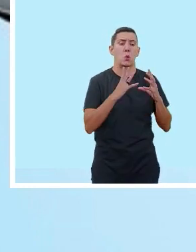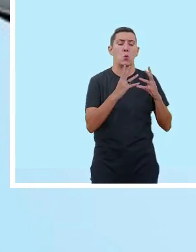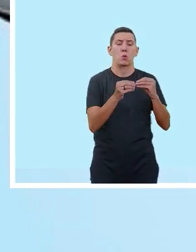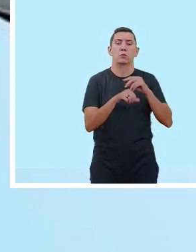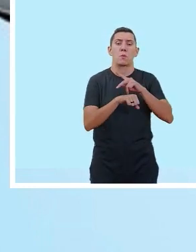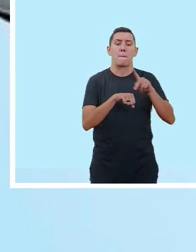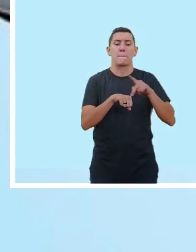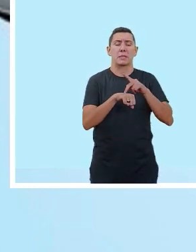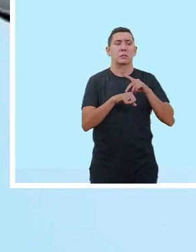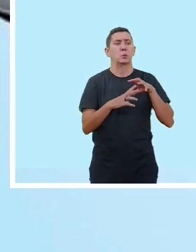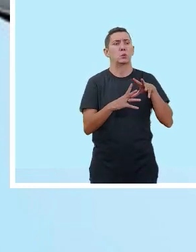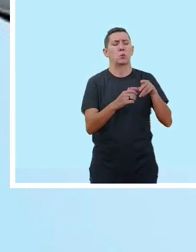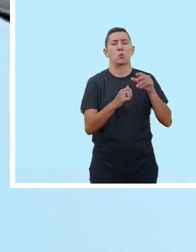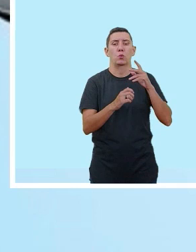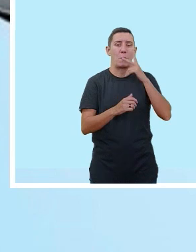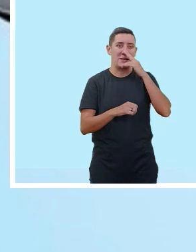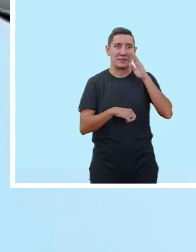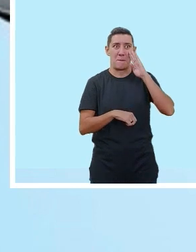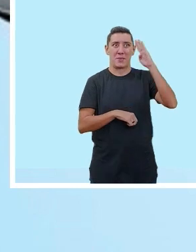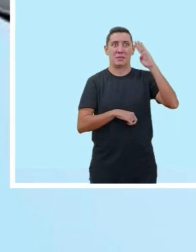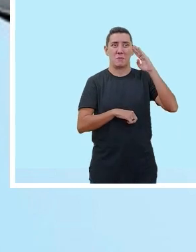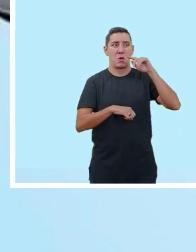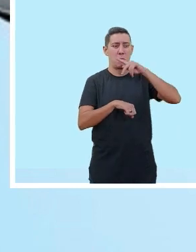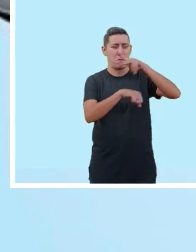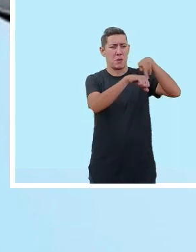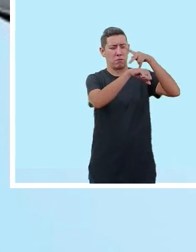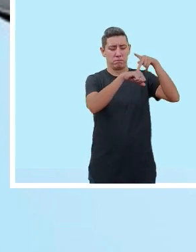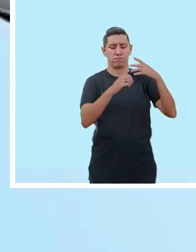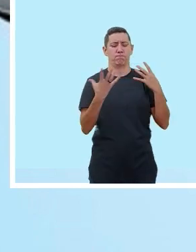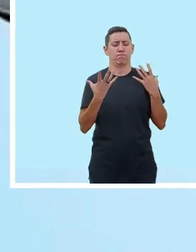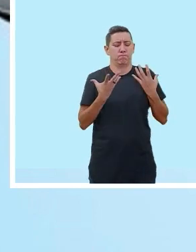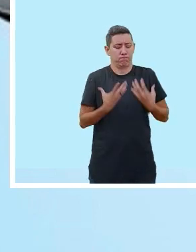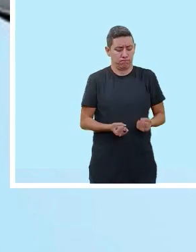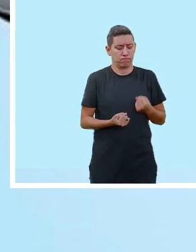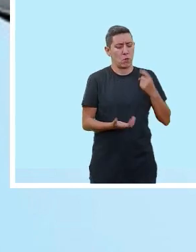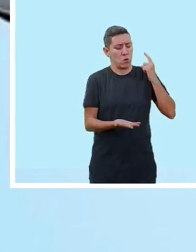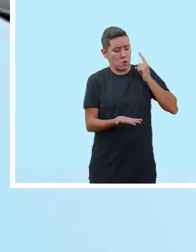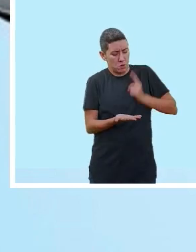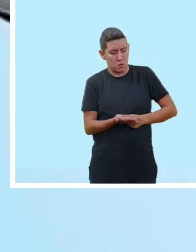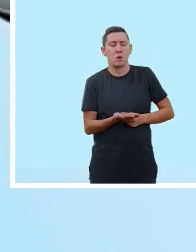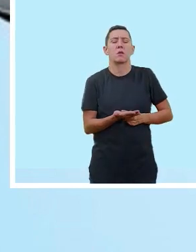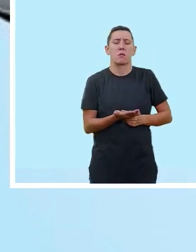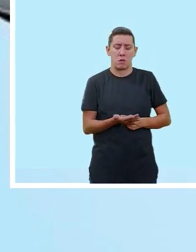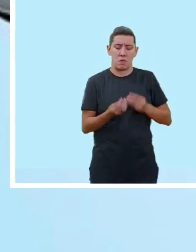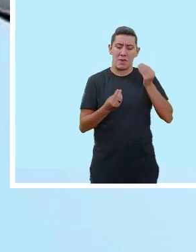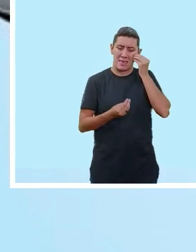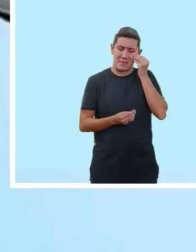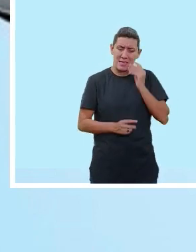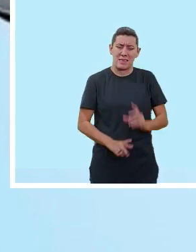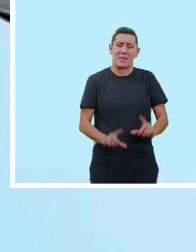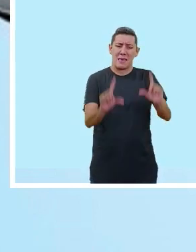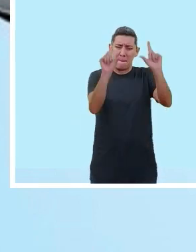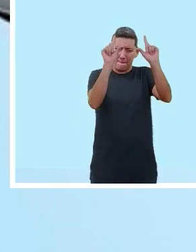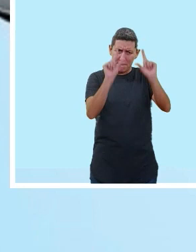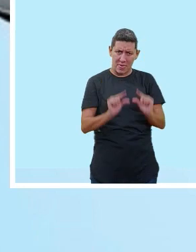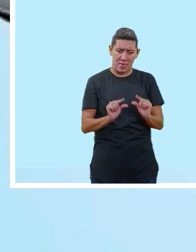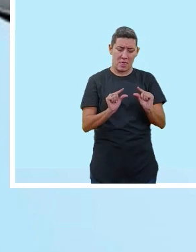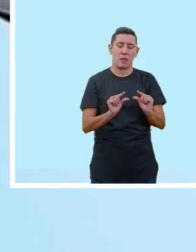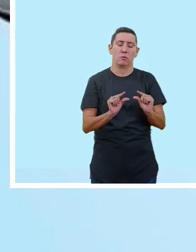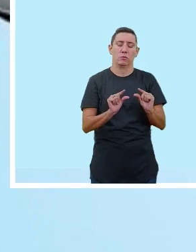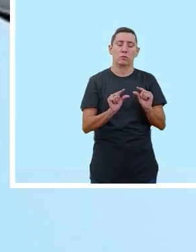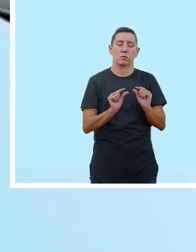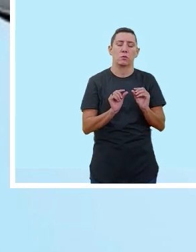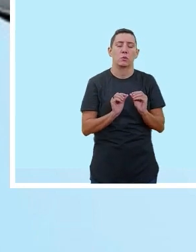assinando o Acordo de Paris e se comprometendo, né, a uma redução significativa